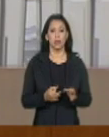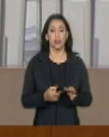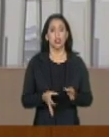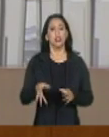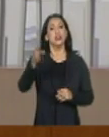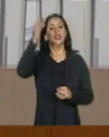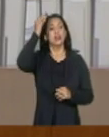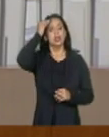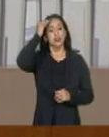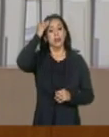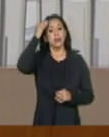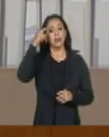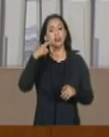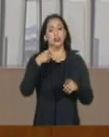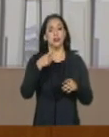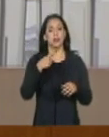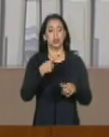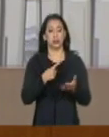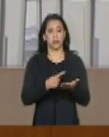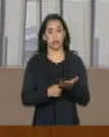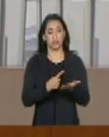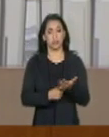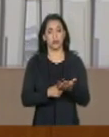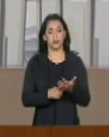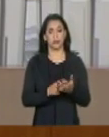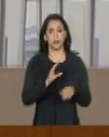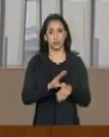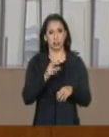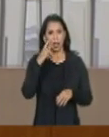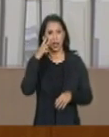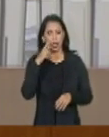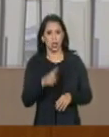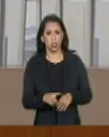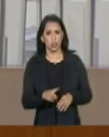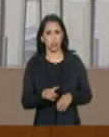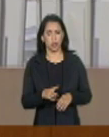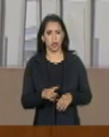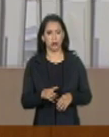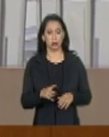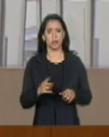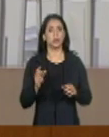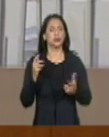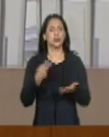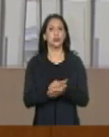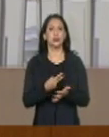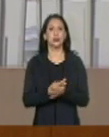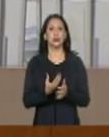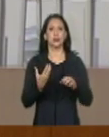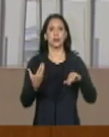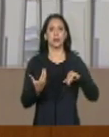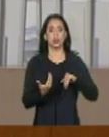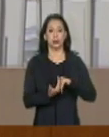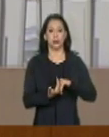entende constitucional esse dispositivo, eu vejo na deliberação do Congresso Nacional,